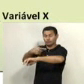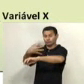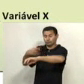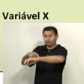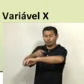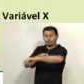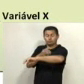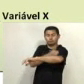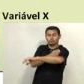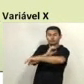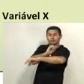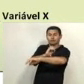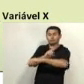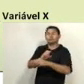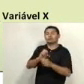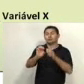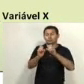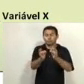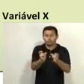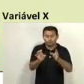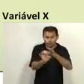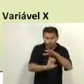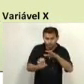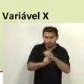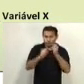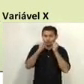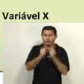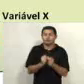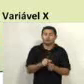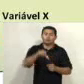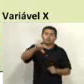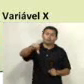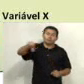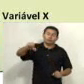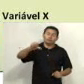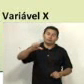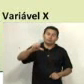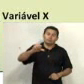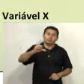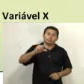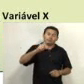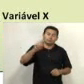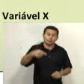empresa, elas podem estar